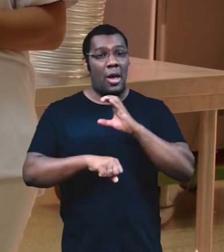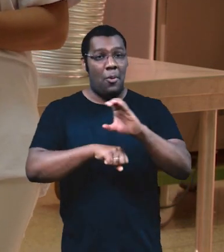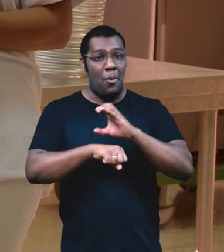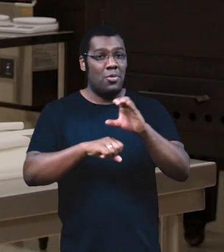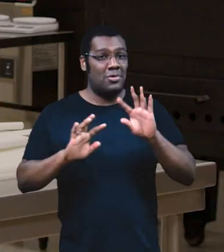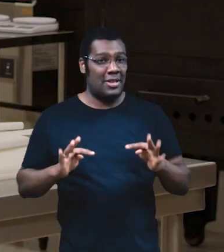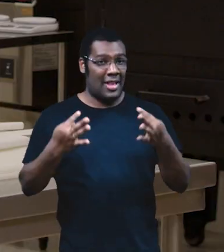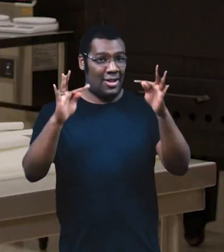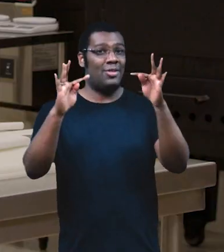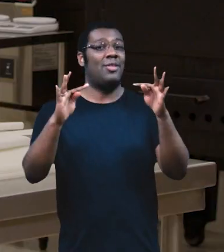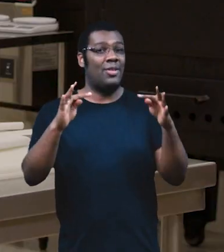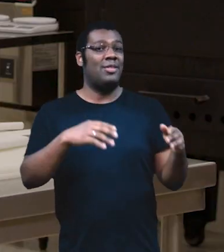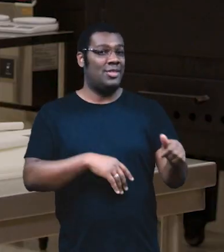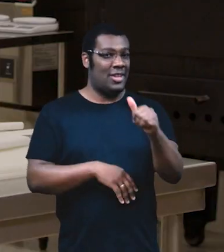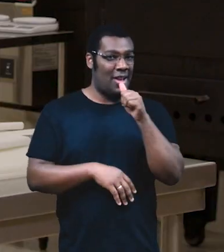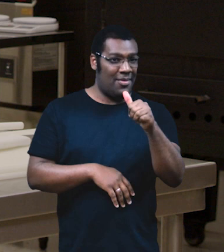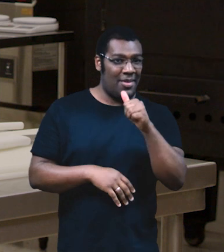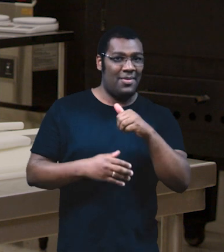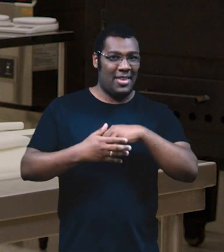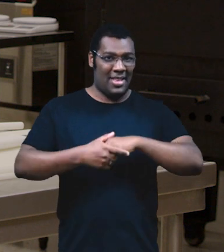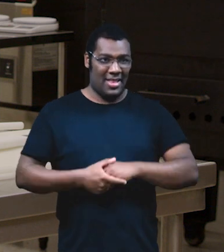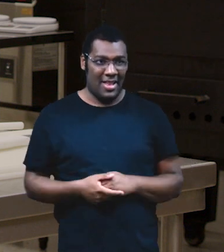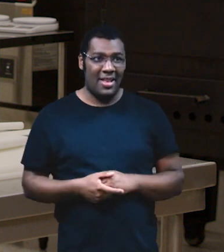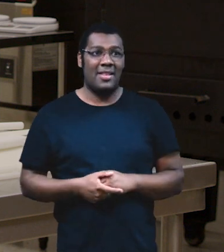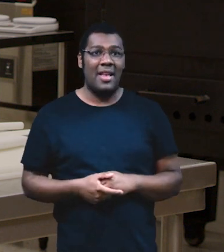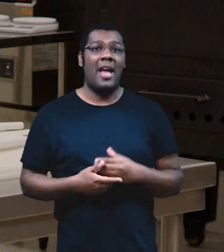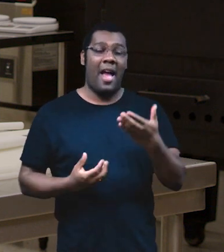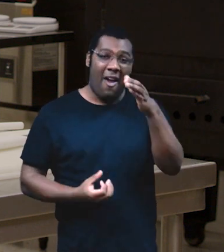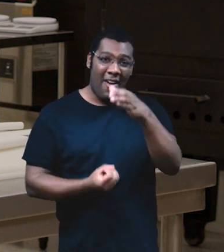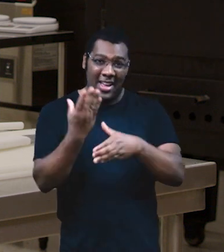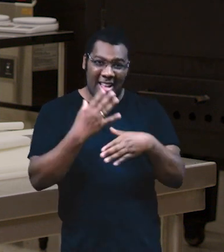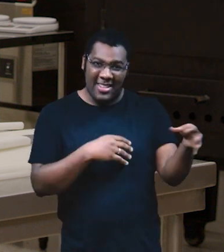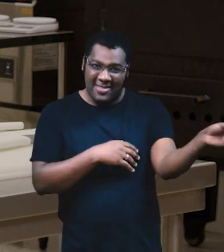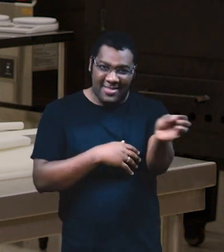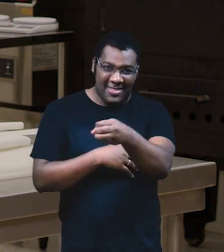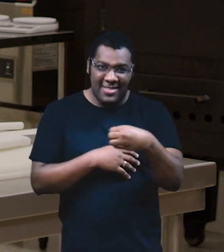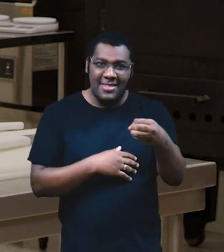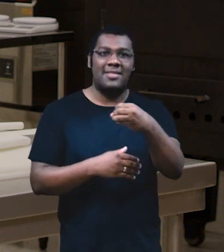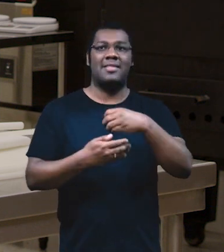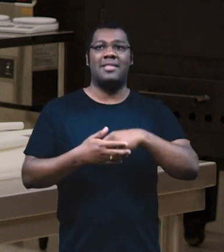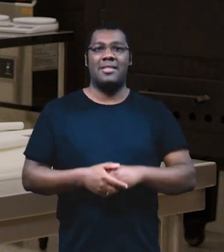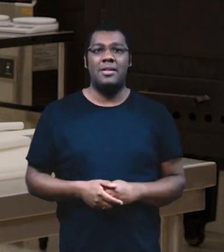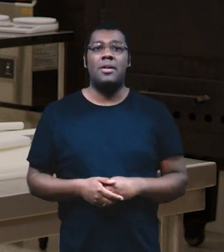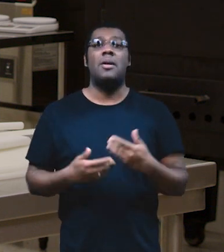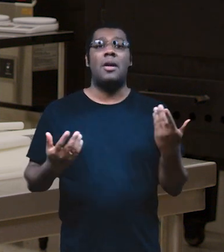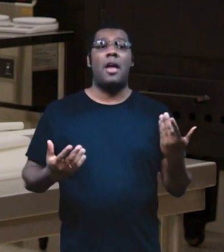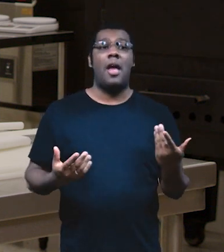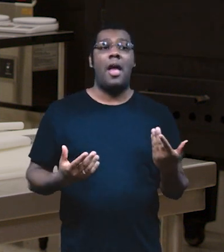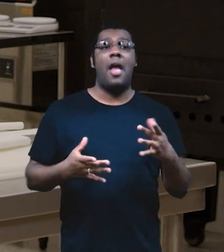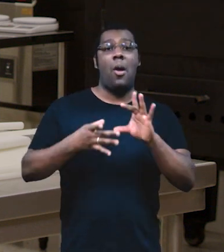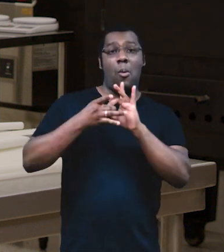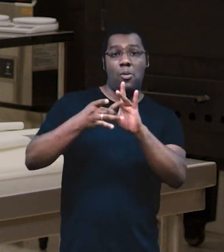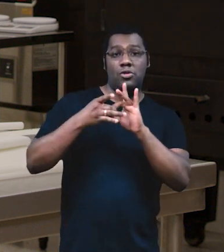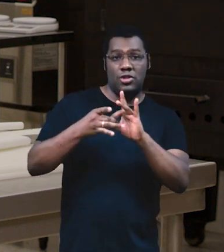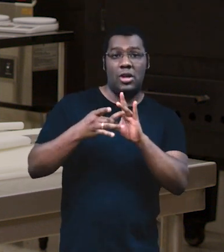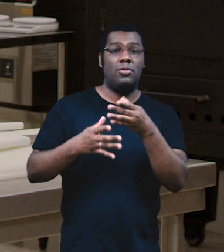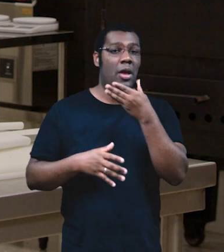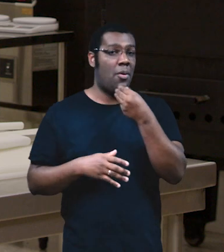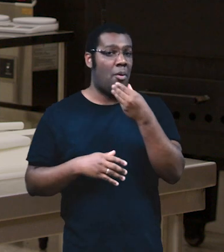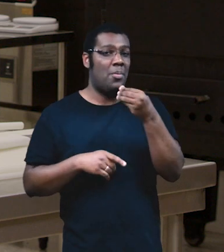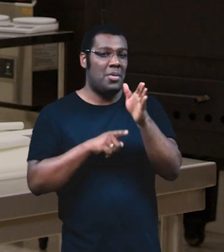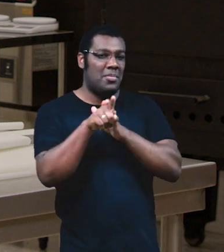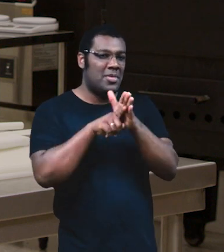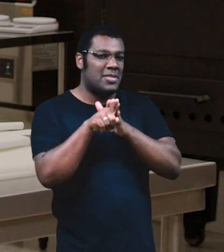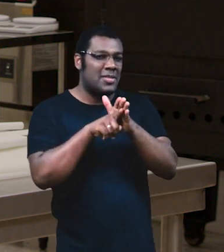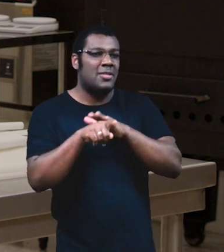público externo. Nós tivemos uma parceria com um pesquisador em que nós desenvolvemos cerveja, malte mais o grão de